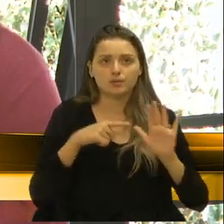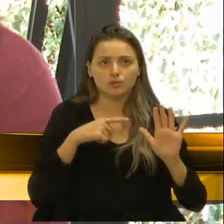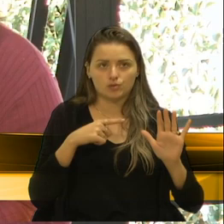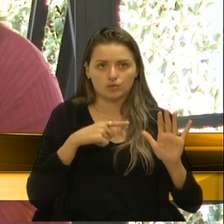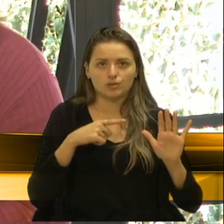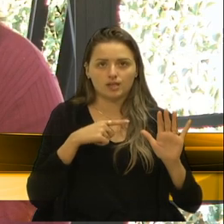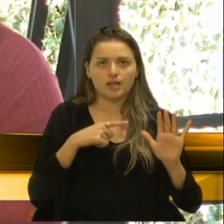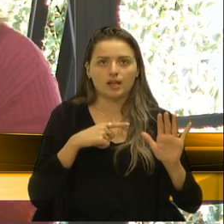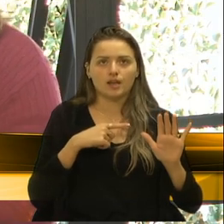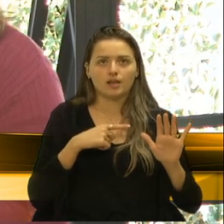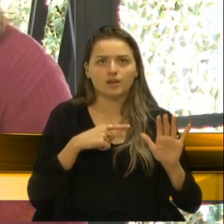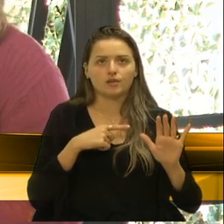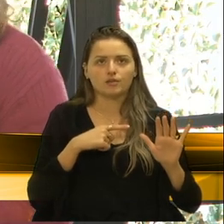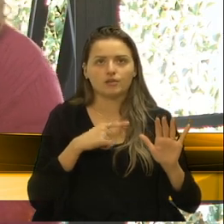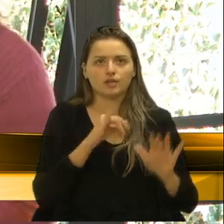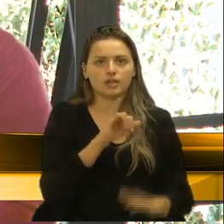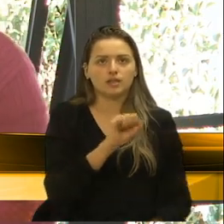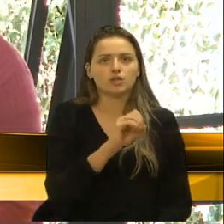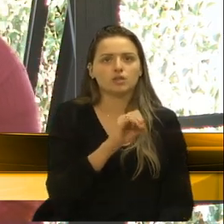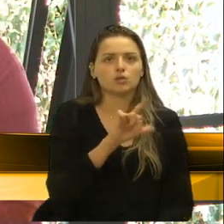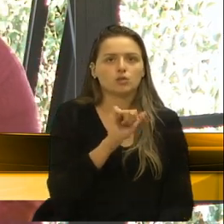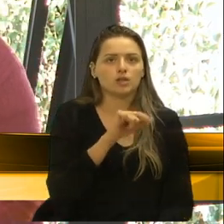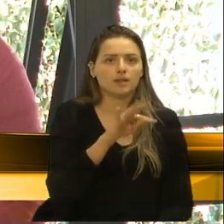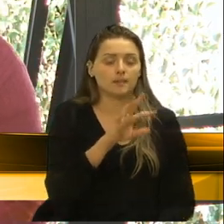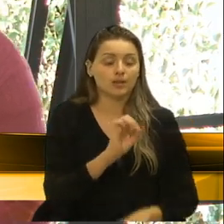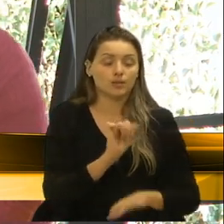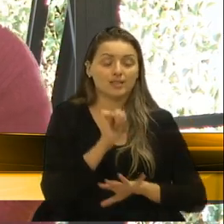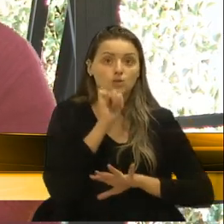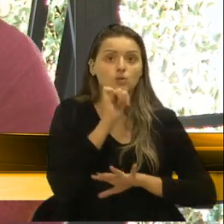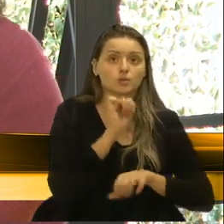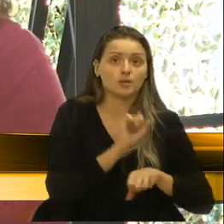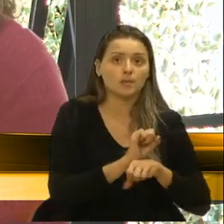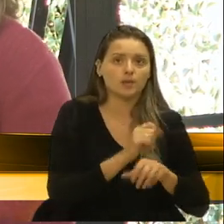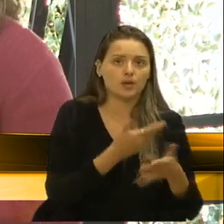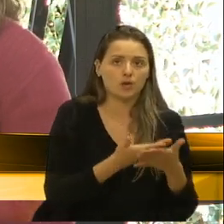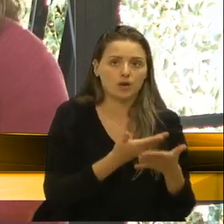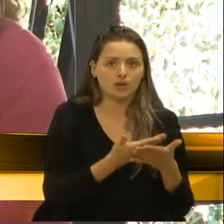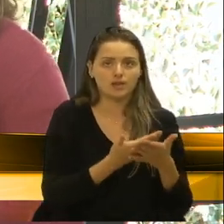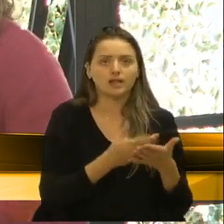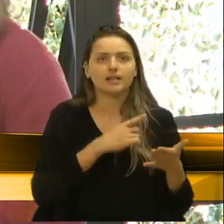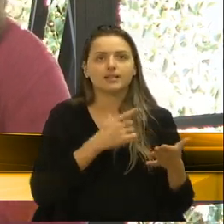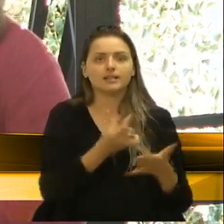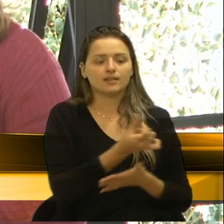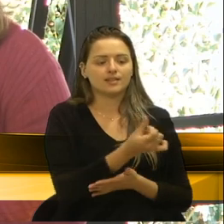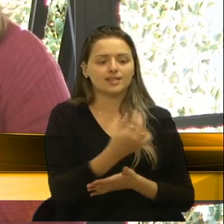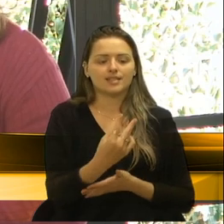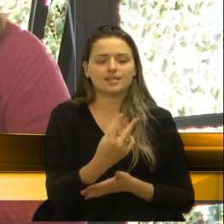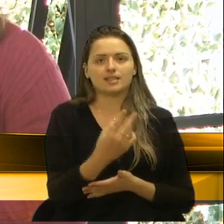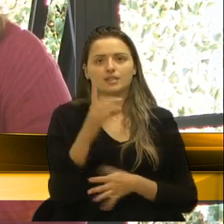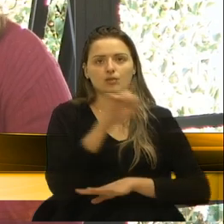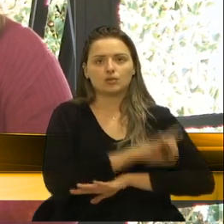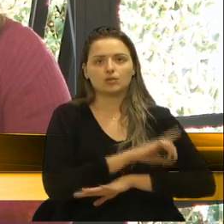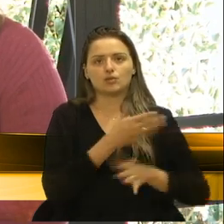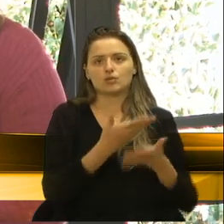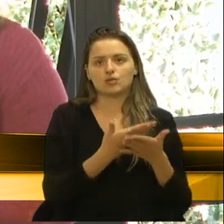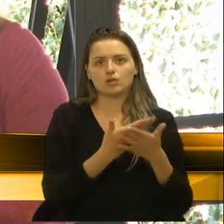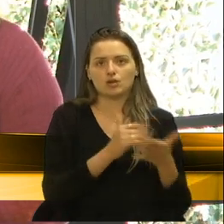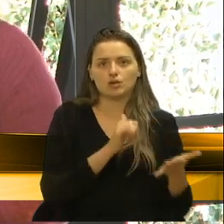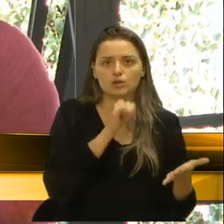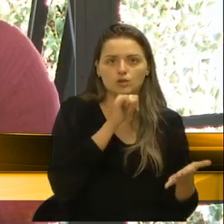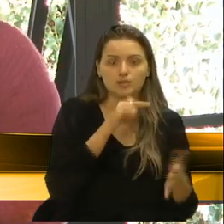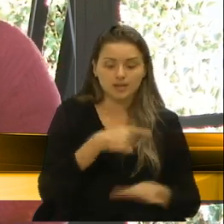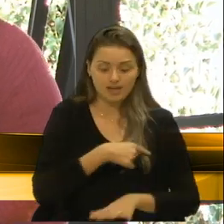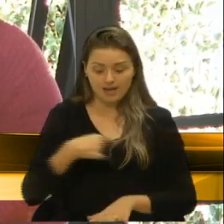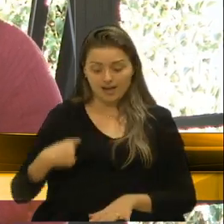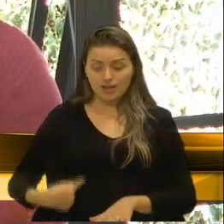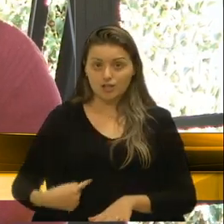o isolamento, especialmente nas escolas que suspenderam as aulas, tiveram uma suspensão de 62 dias. A China teve